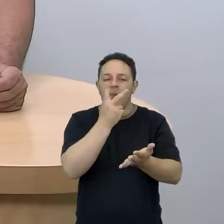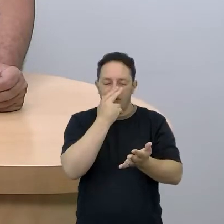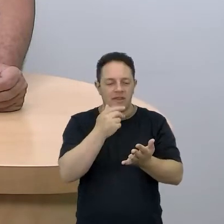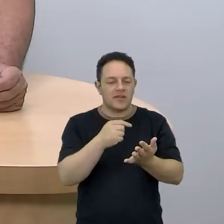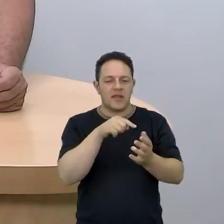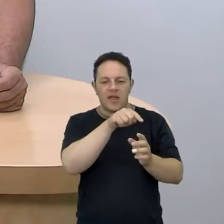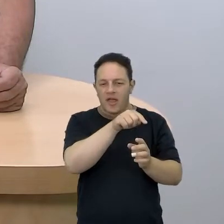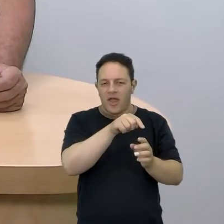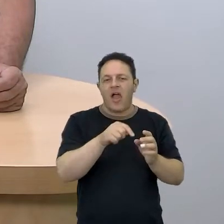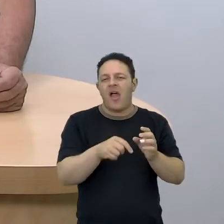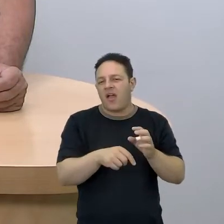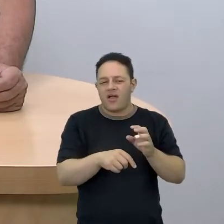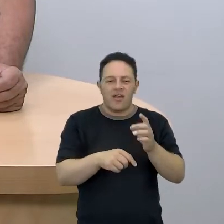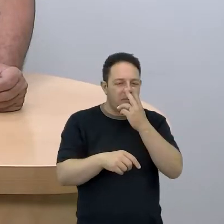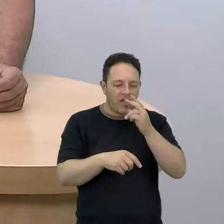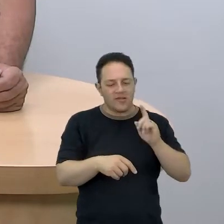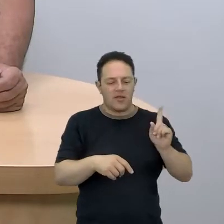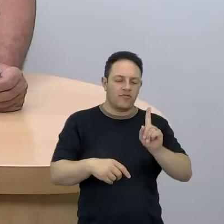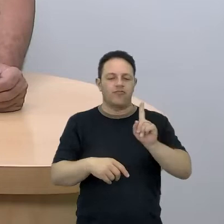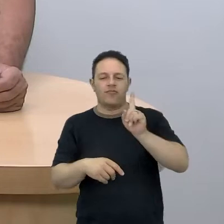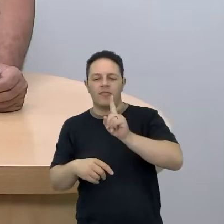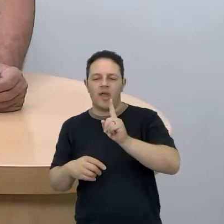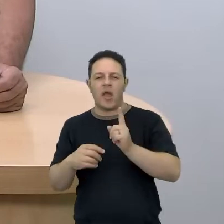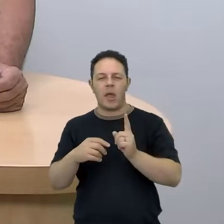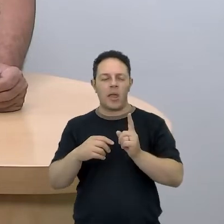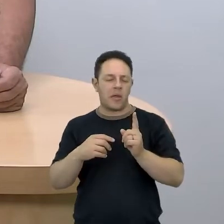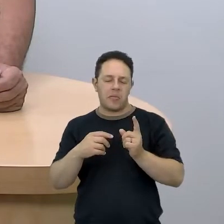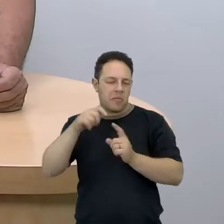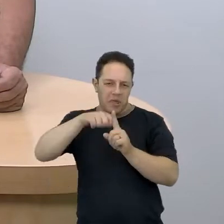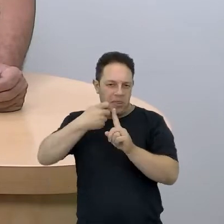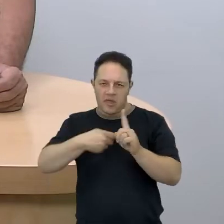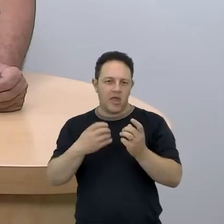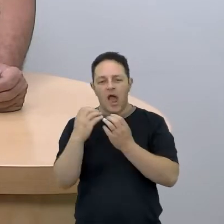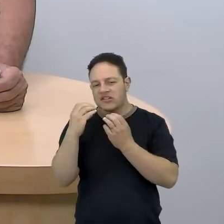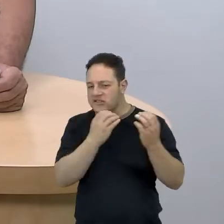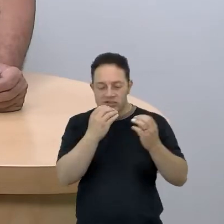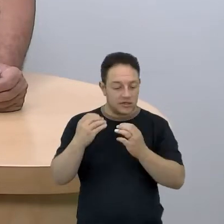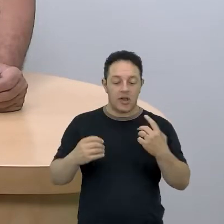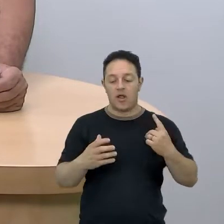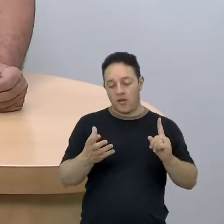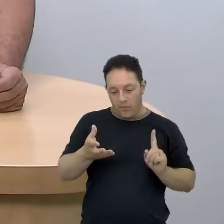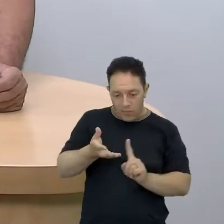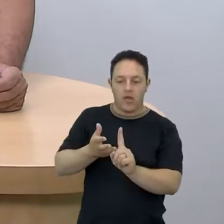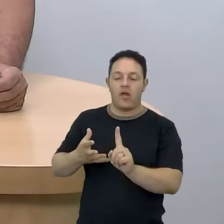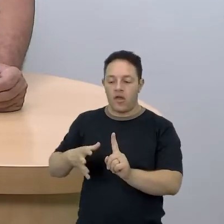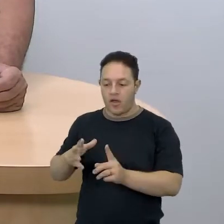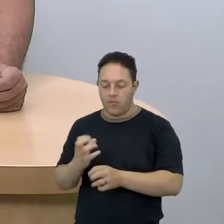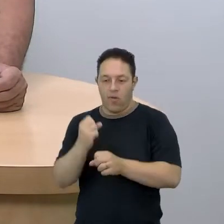vai passar na frente da melancia, da banana, sei lá qual fruta, e quando ele passa, ele ganha ponto. Então,